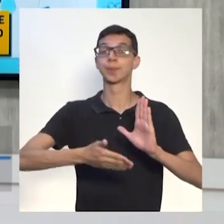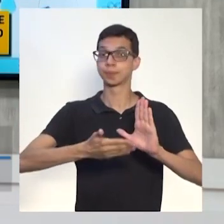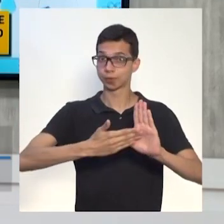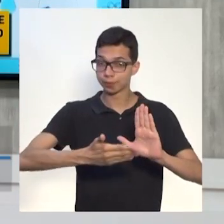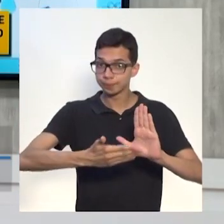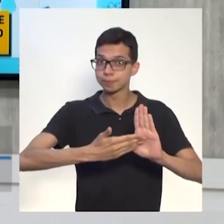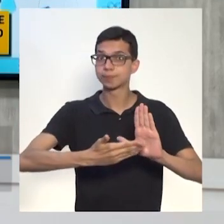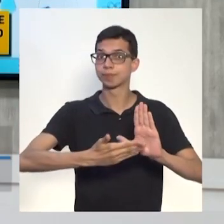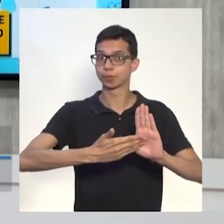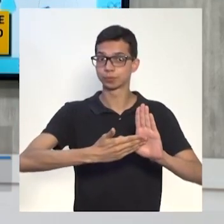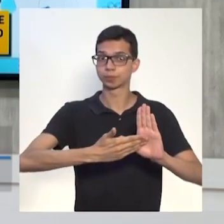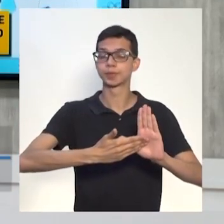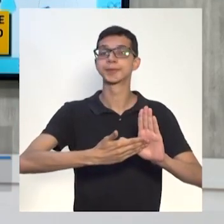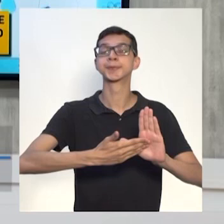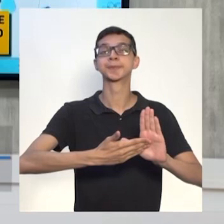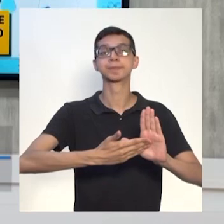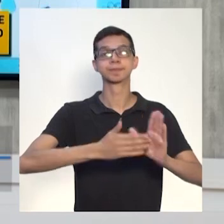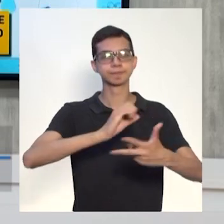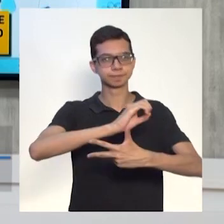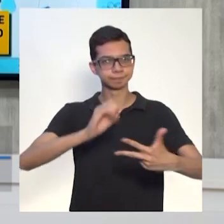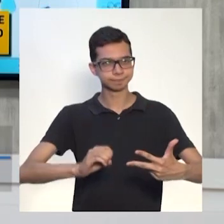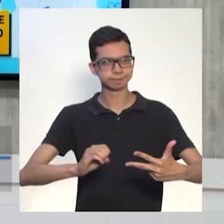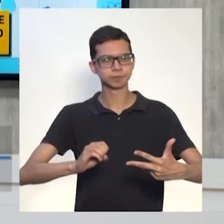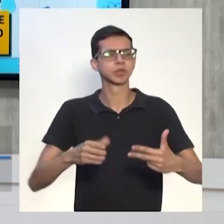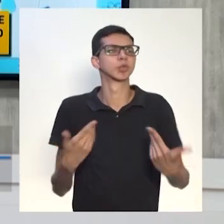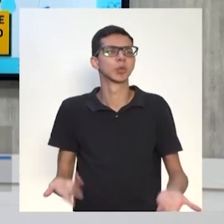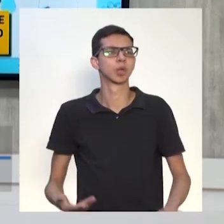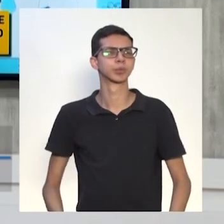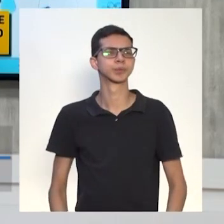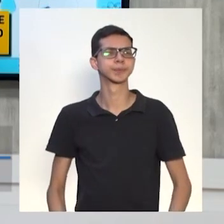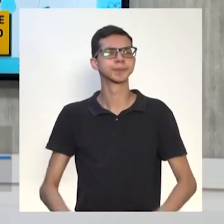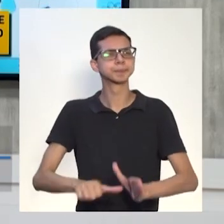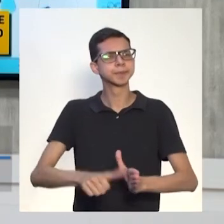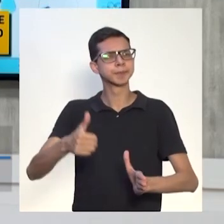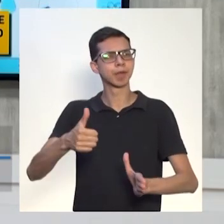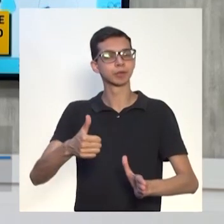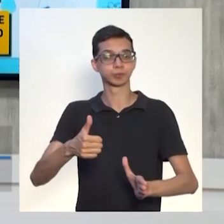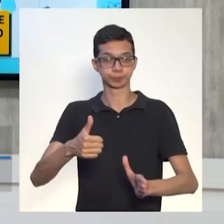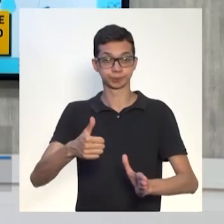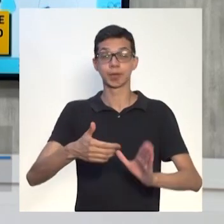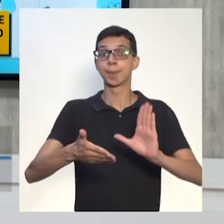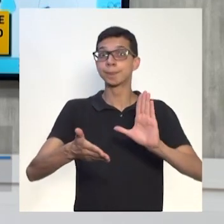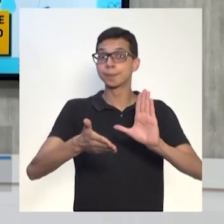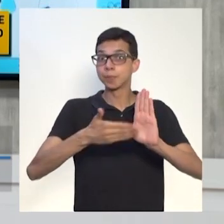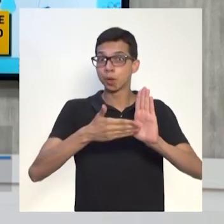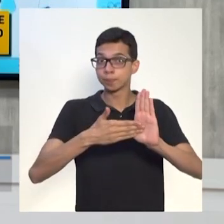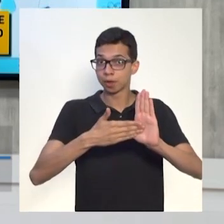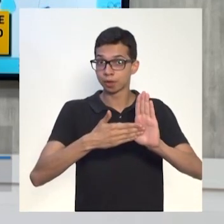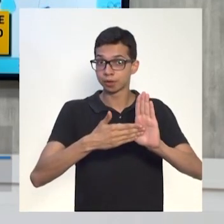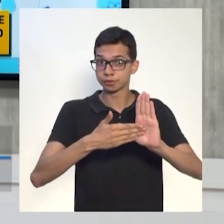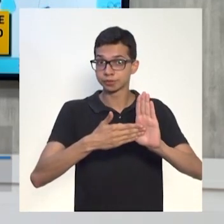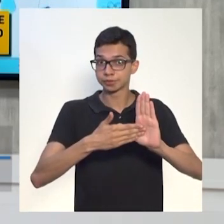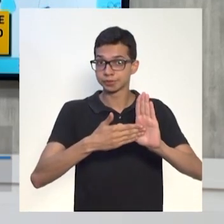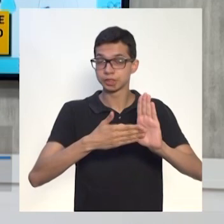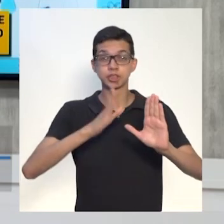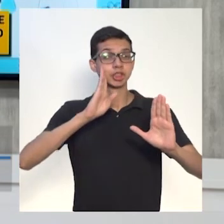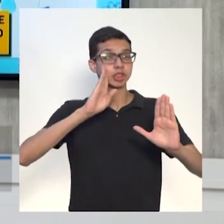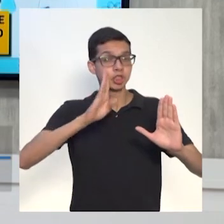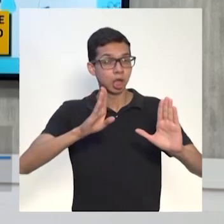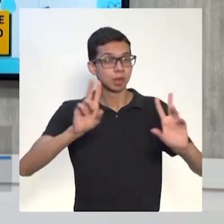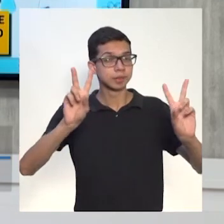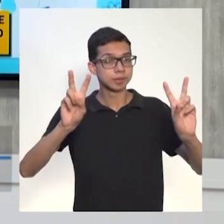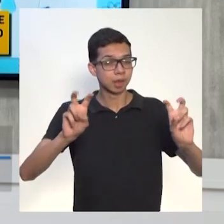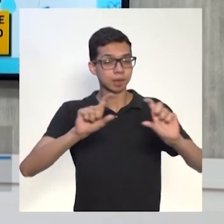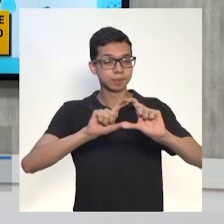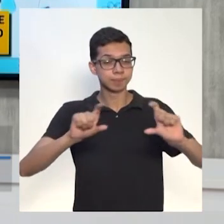proposta do Enem. É você ir direto para a proposta, marcar o